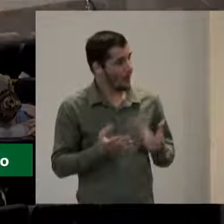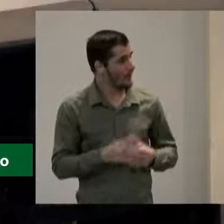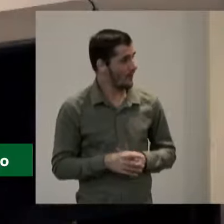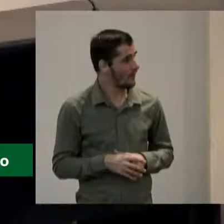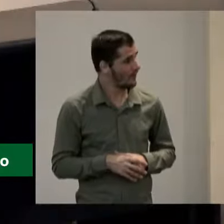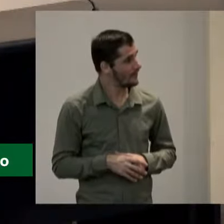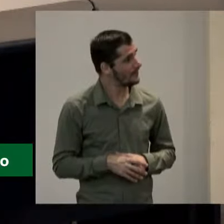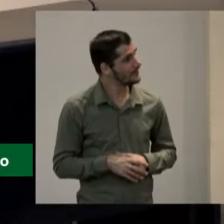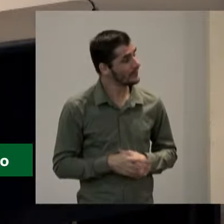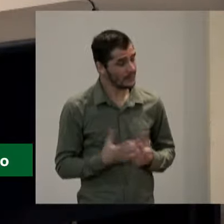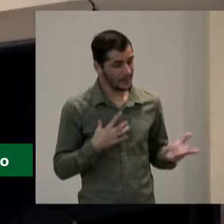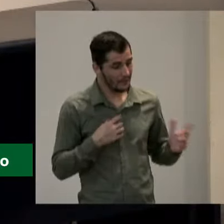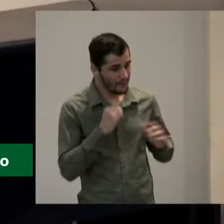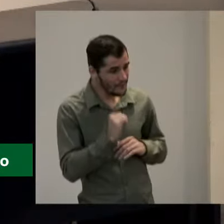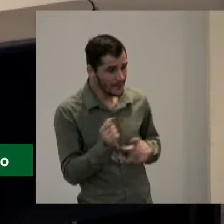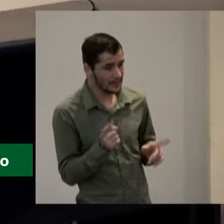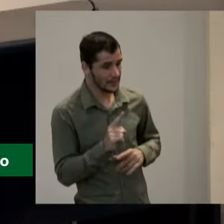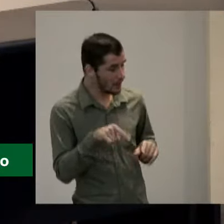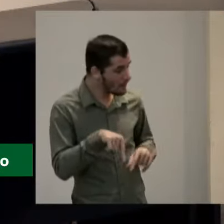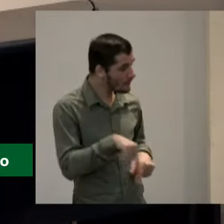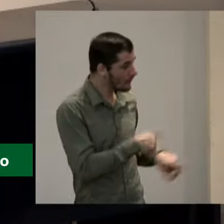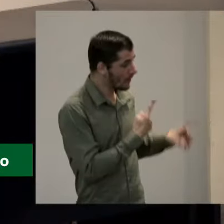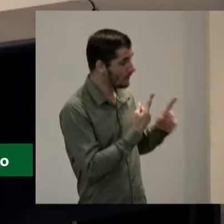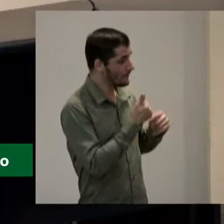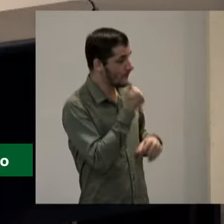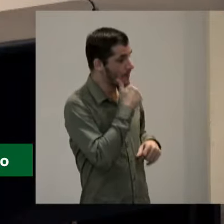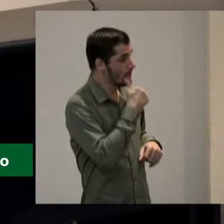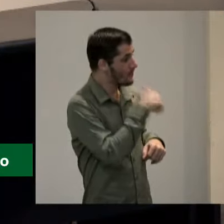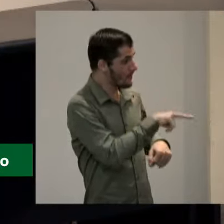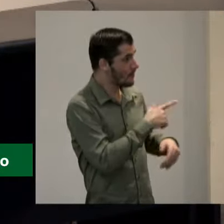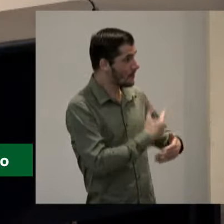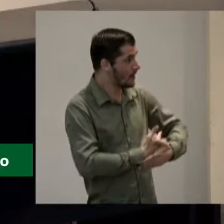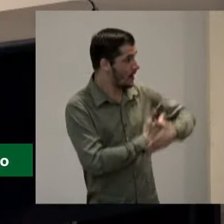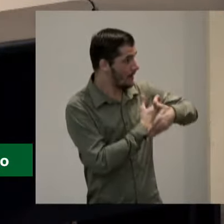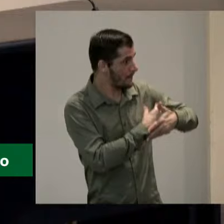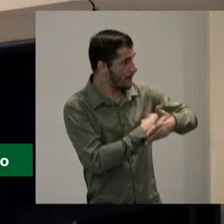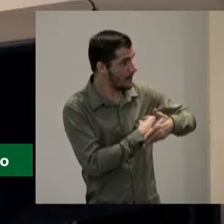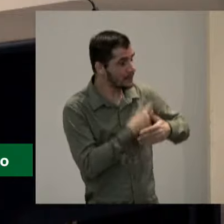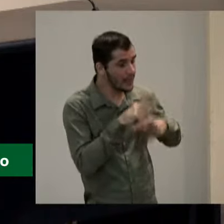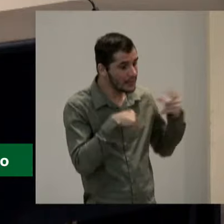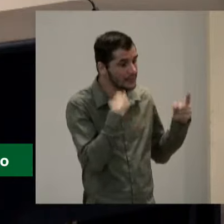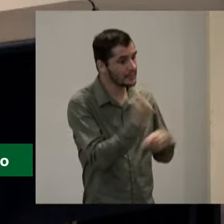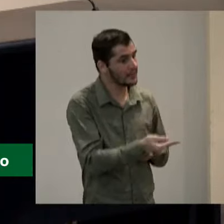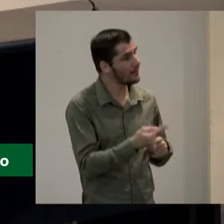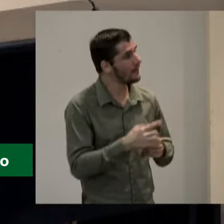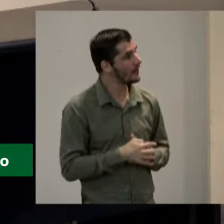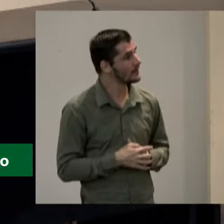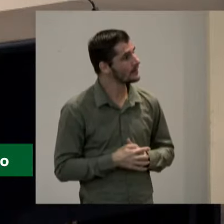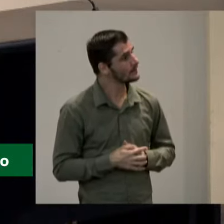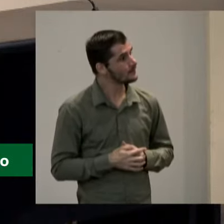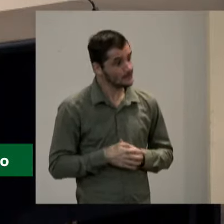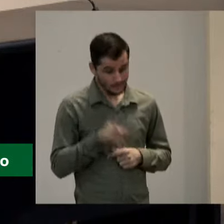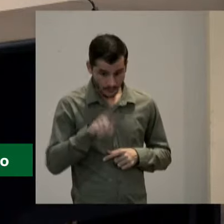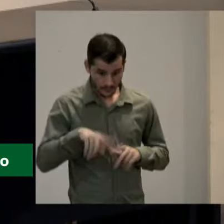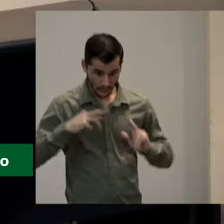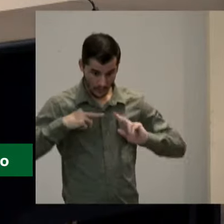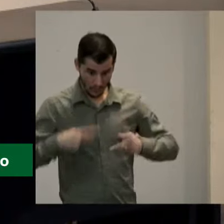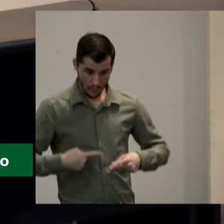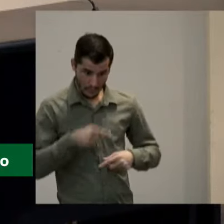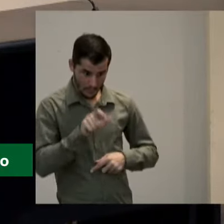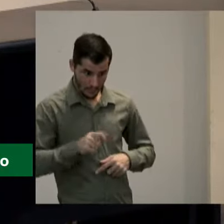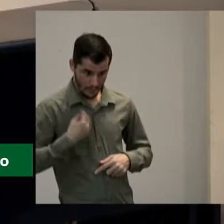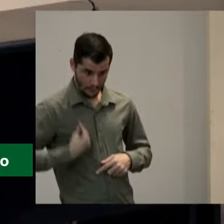Eu não vou matar, não. Eu vou levar para a mulher primeiro amamentar, aí depois eu volto e mato. Olha para você ver. É um ser humano. Quer me matar.